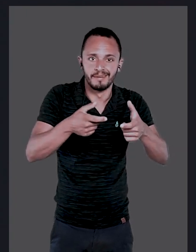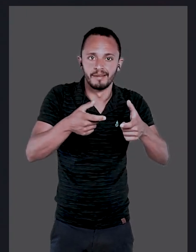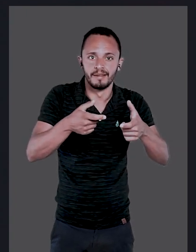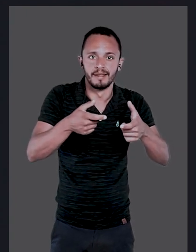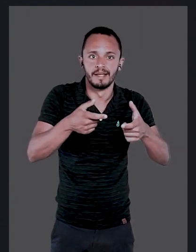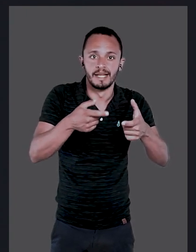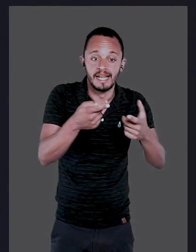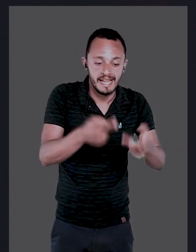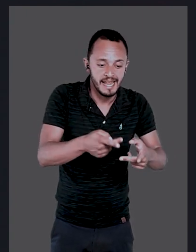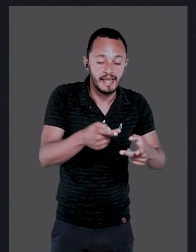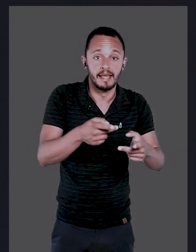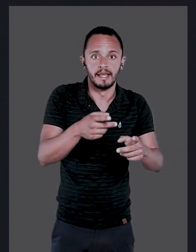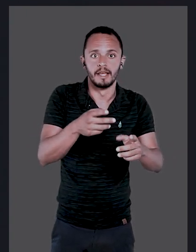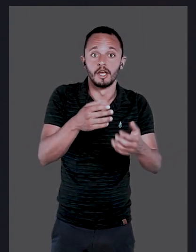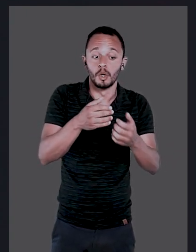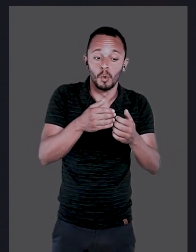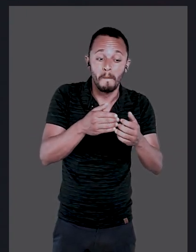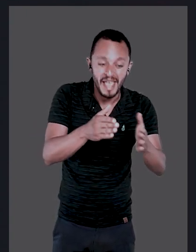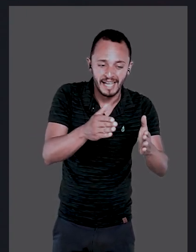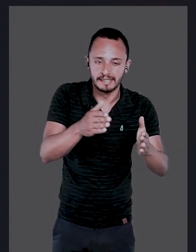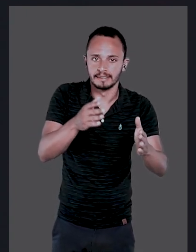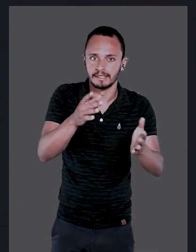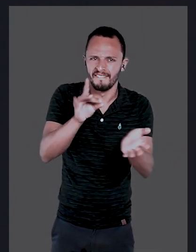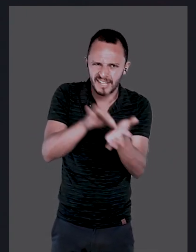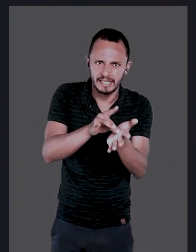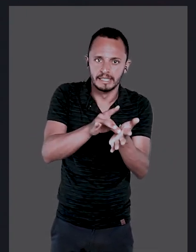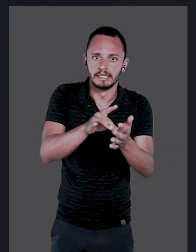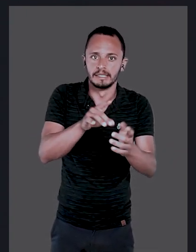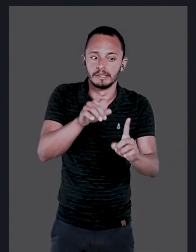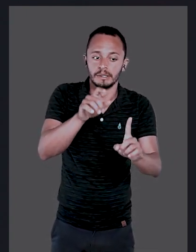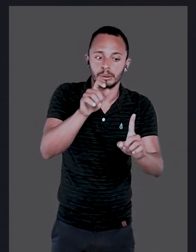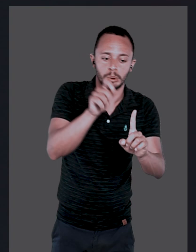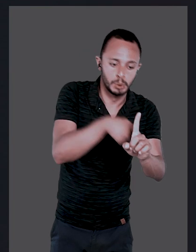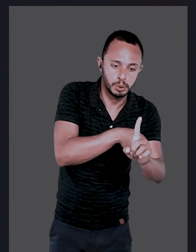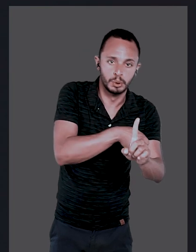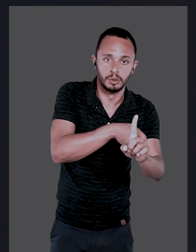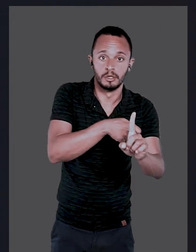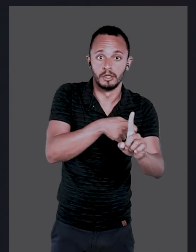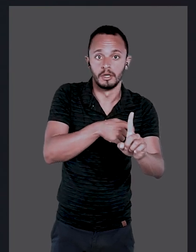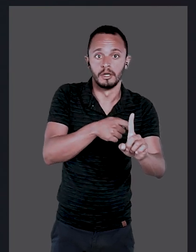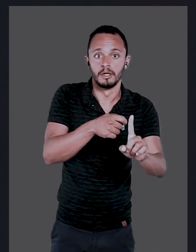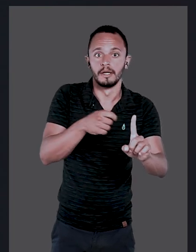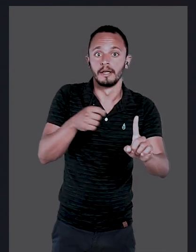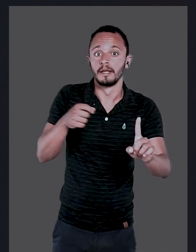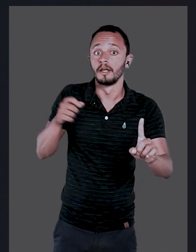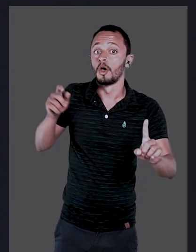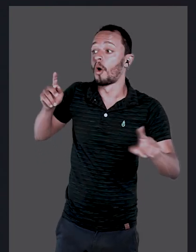de percebermos que a mestiçagem começa num abuso, não é?